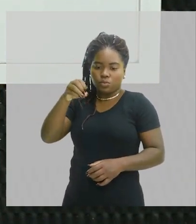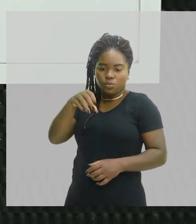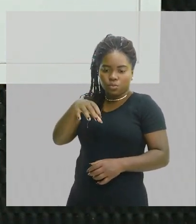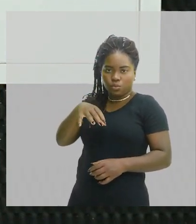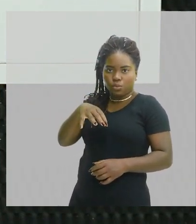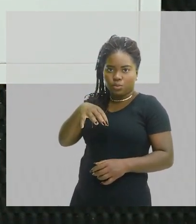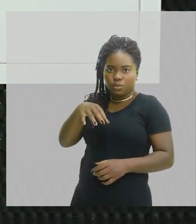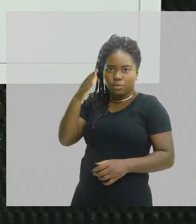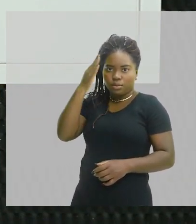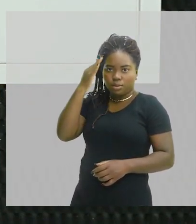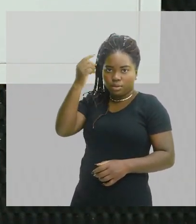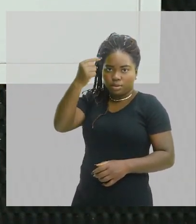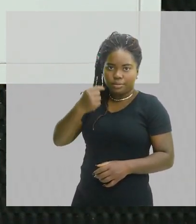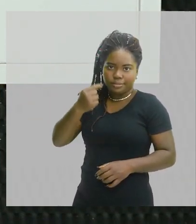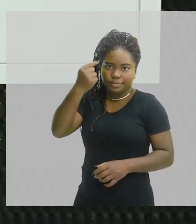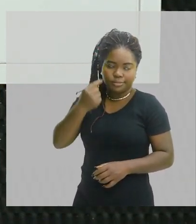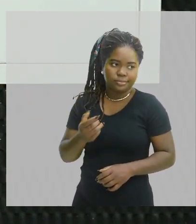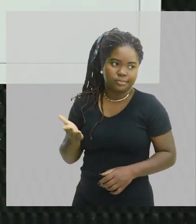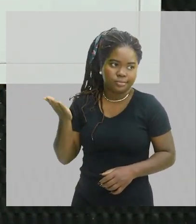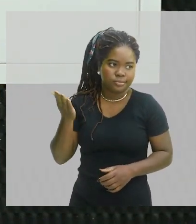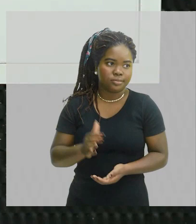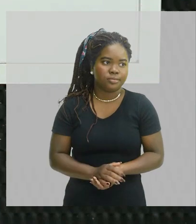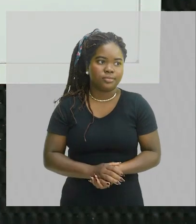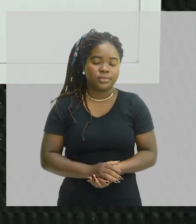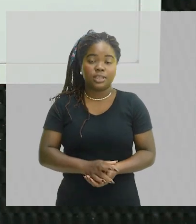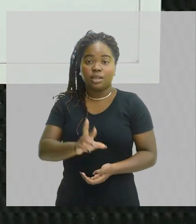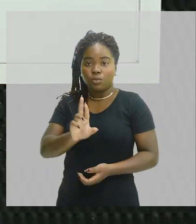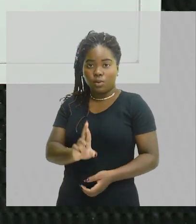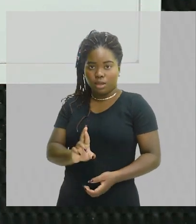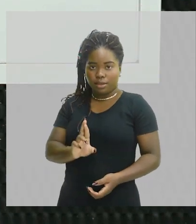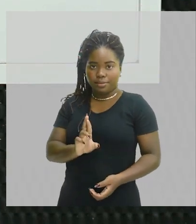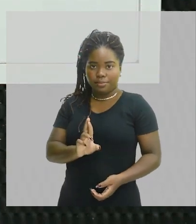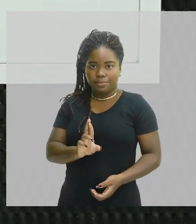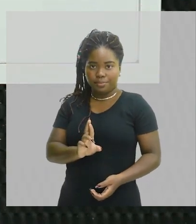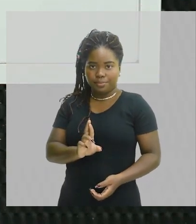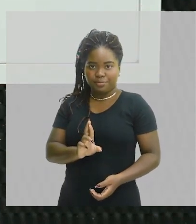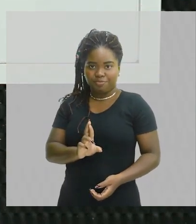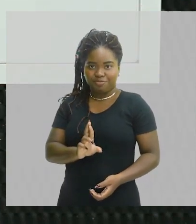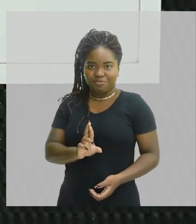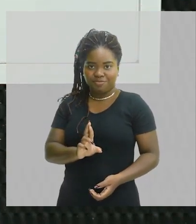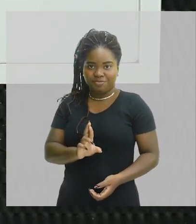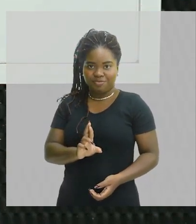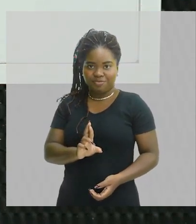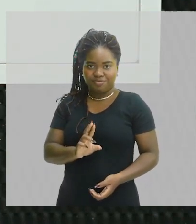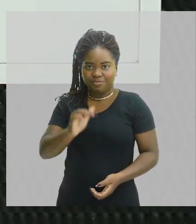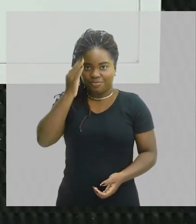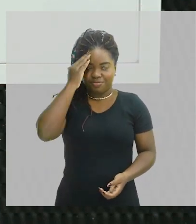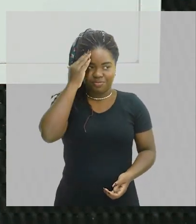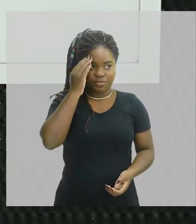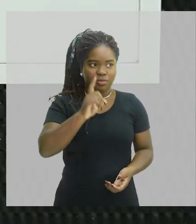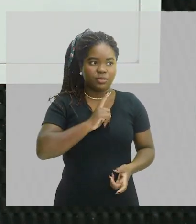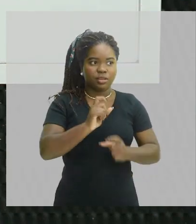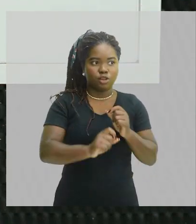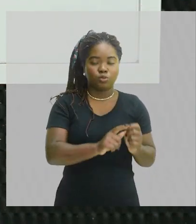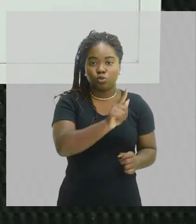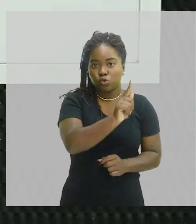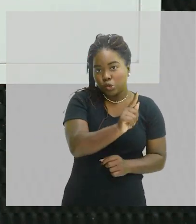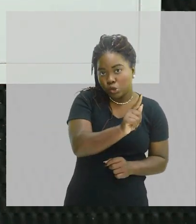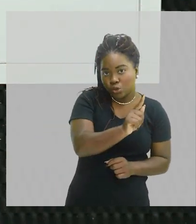Esse resistorzinho aqui de resistência R. Tá ok? Então nós vamos ter, ó, o